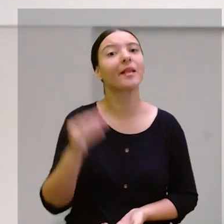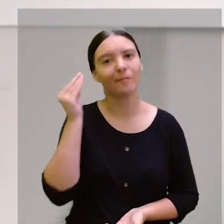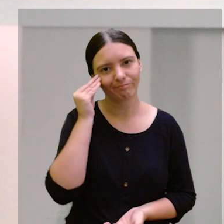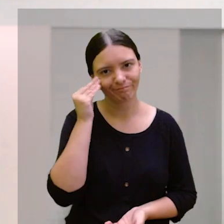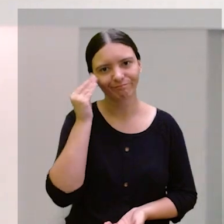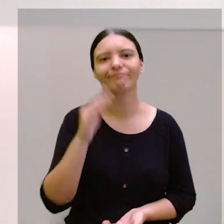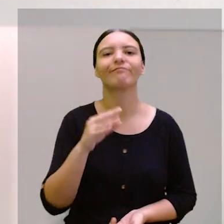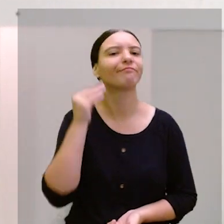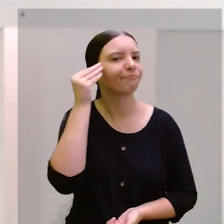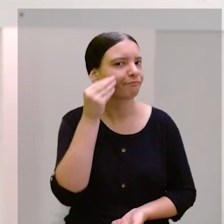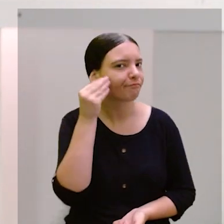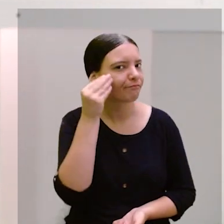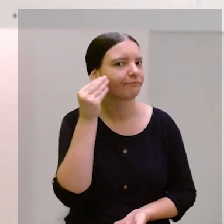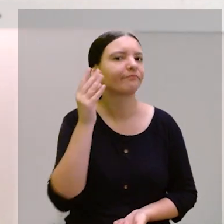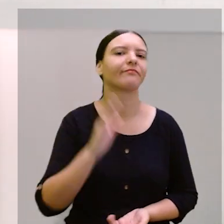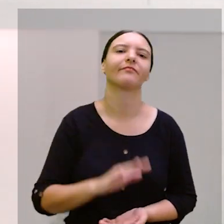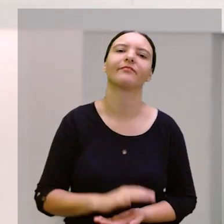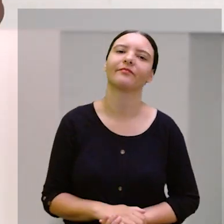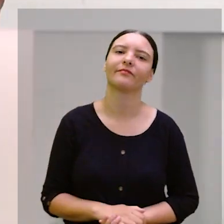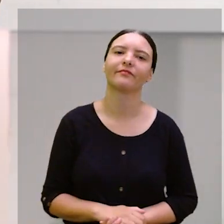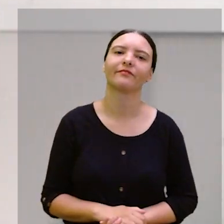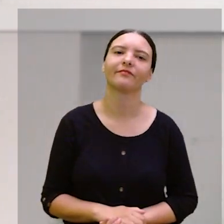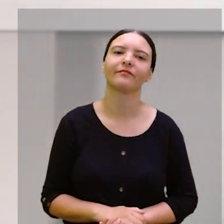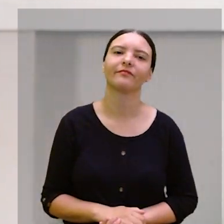né? Experimentando.